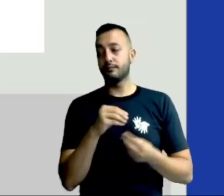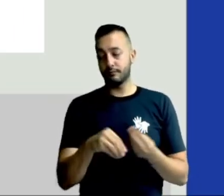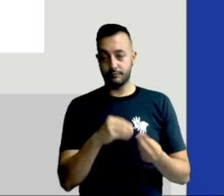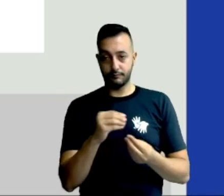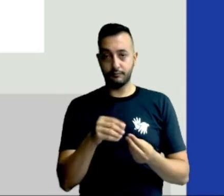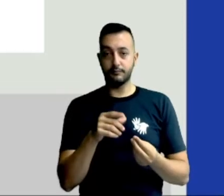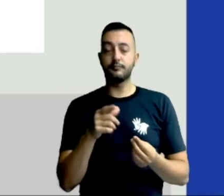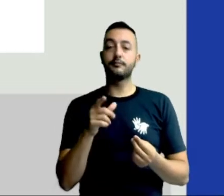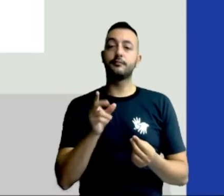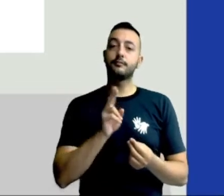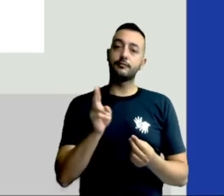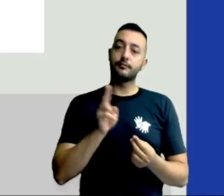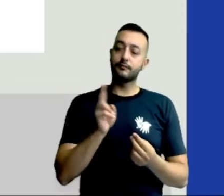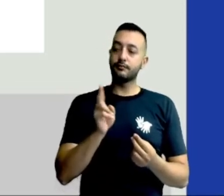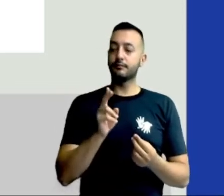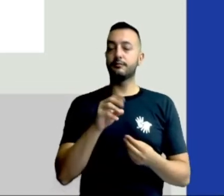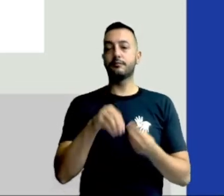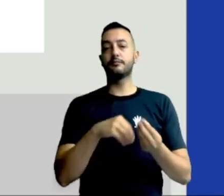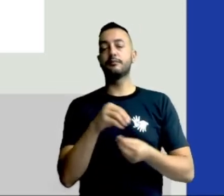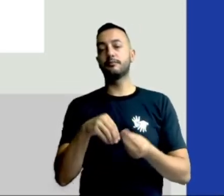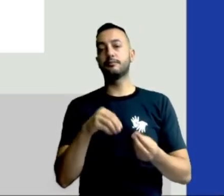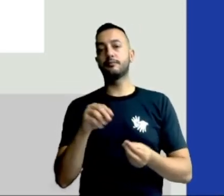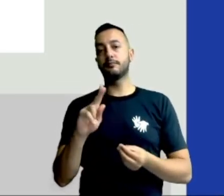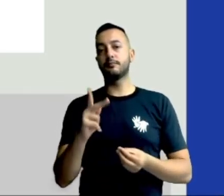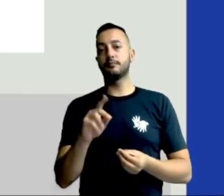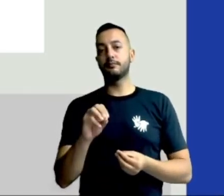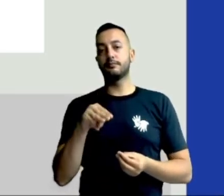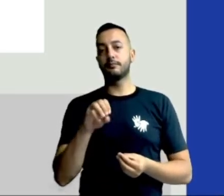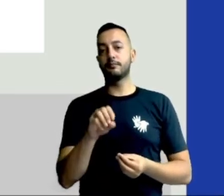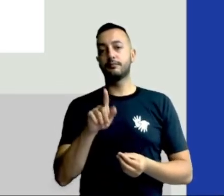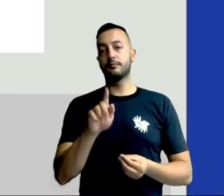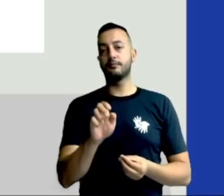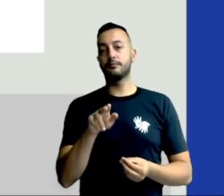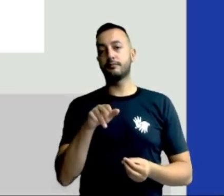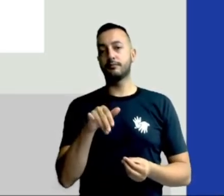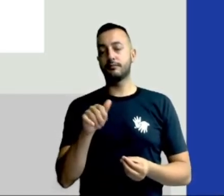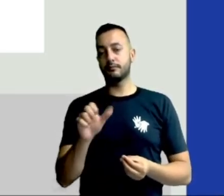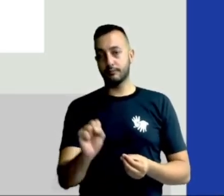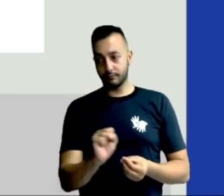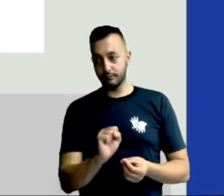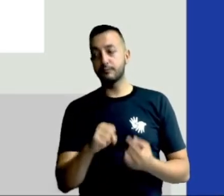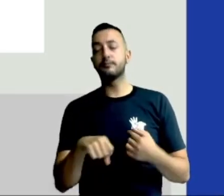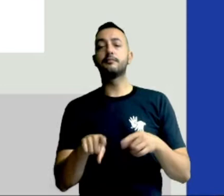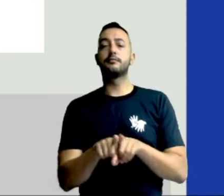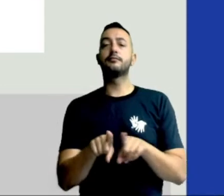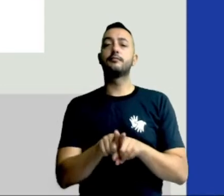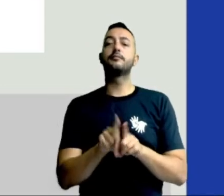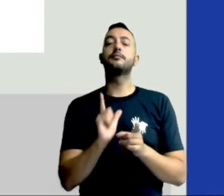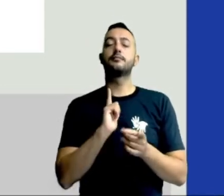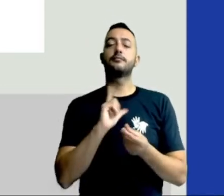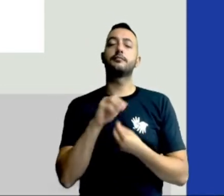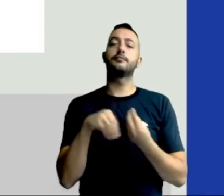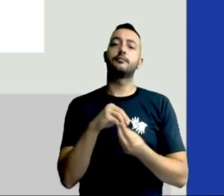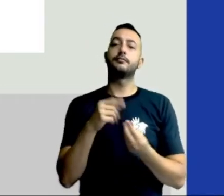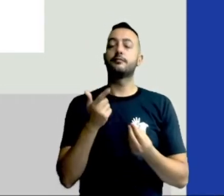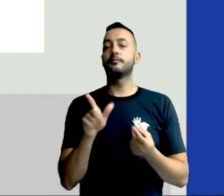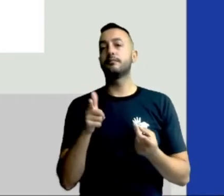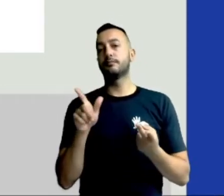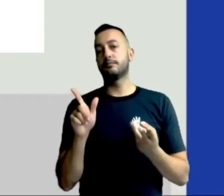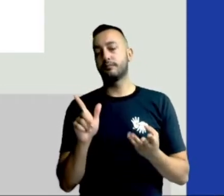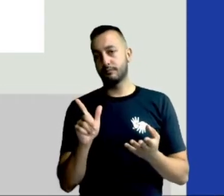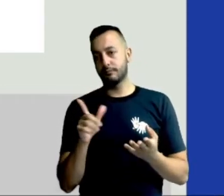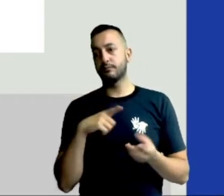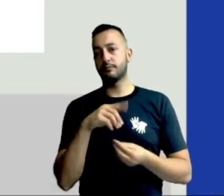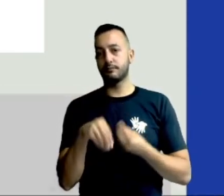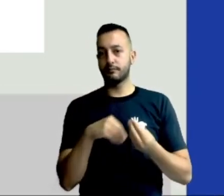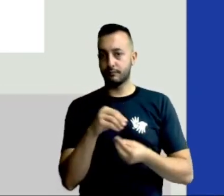misturas são chamadas de misturas homogêneas. Há também outro tipo de mistura, misturas que